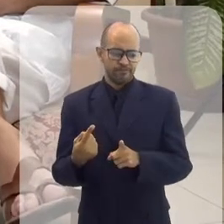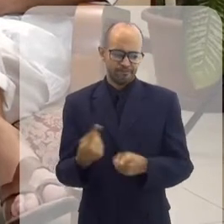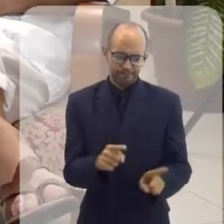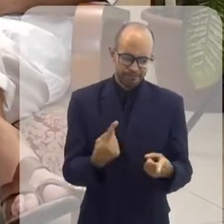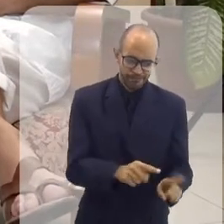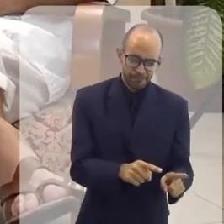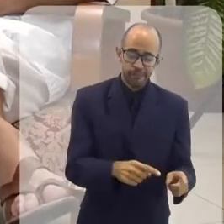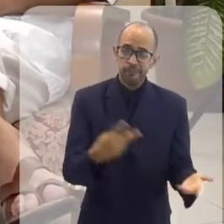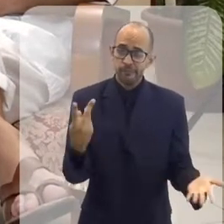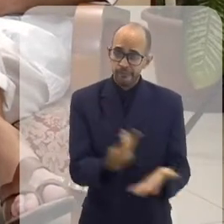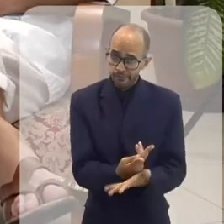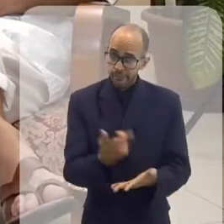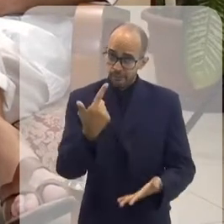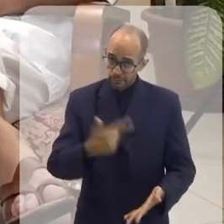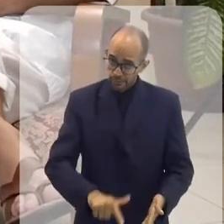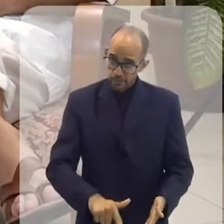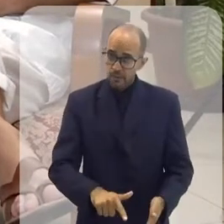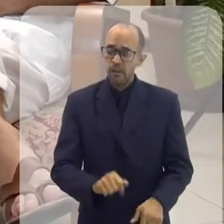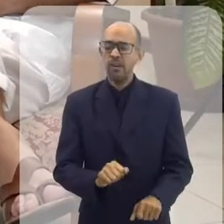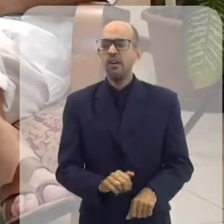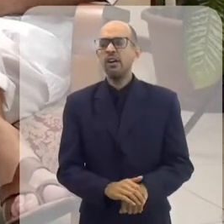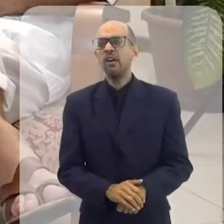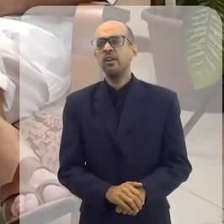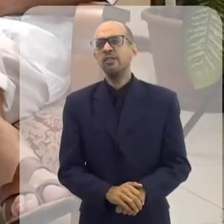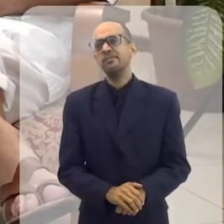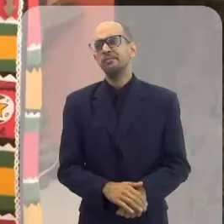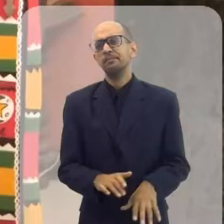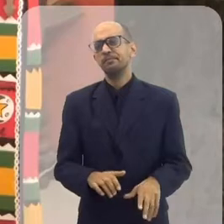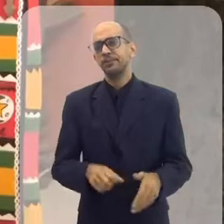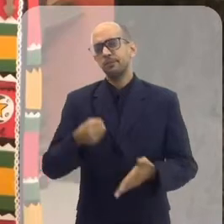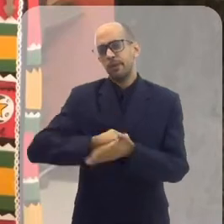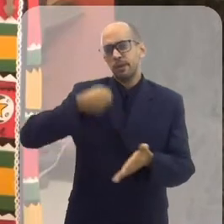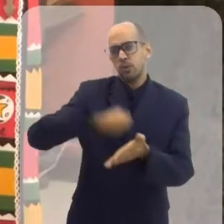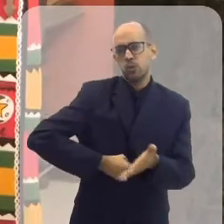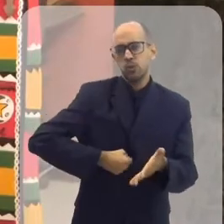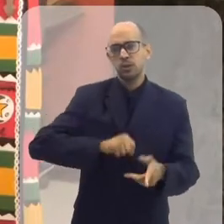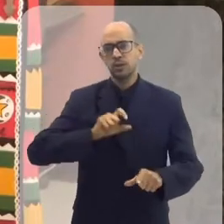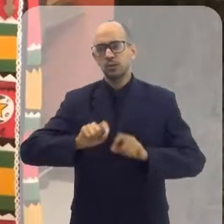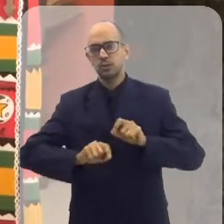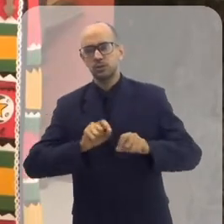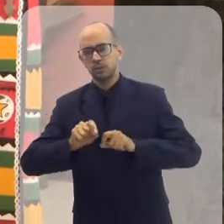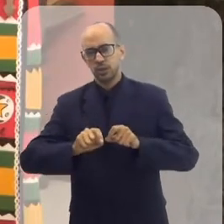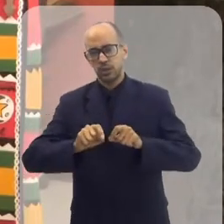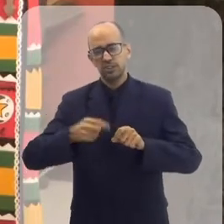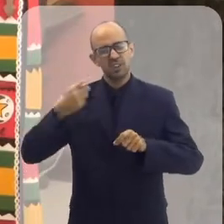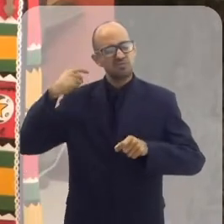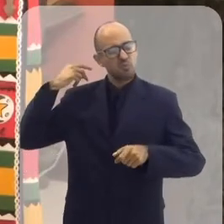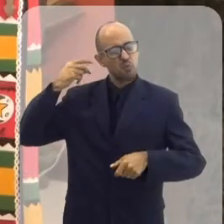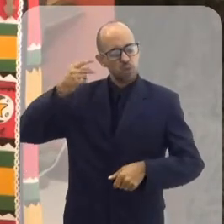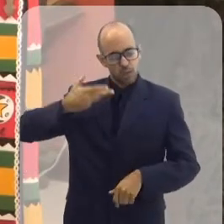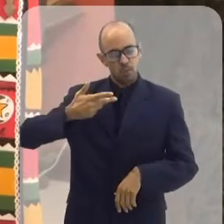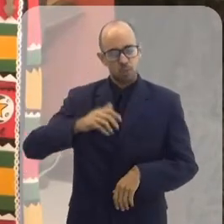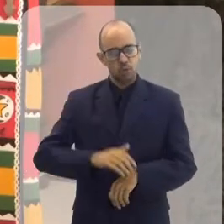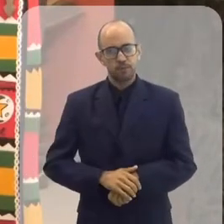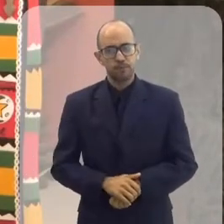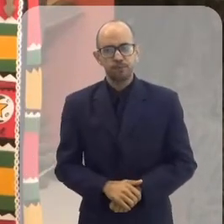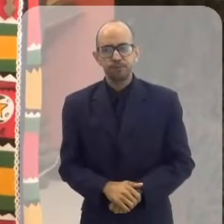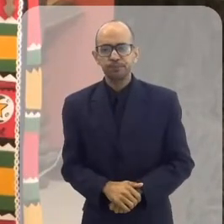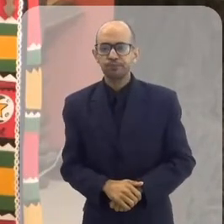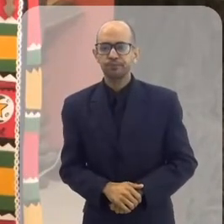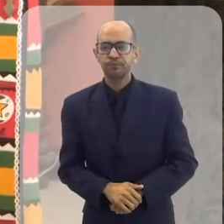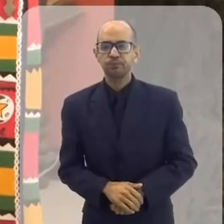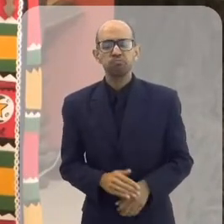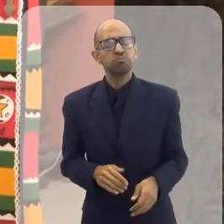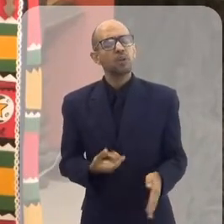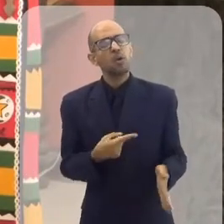que tá acontecendo agora de novo e quer dizer foi uma luta de muito tempo